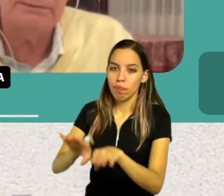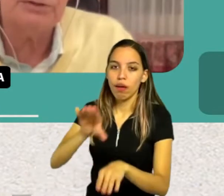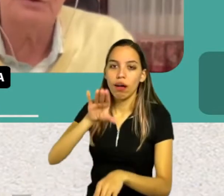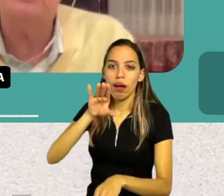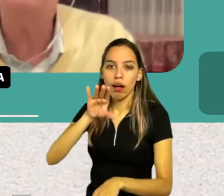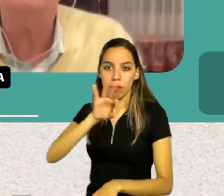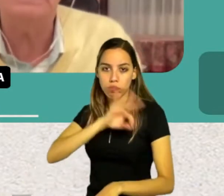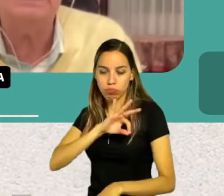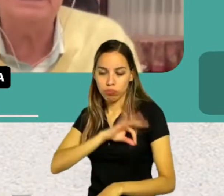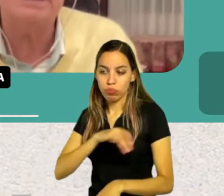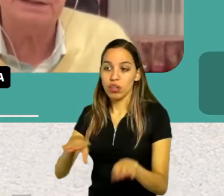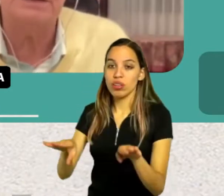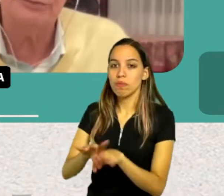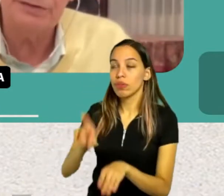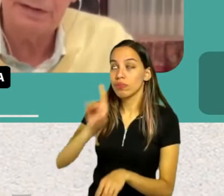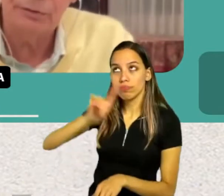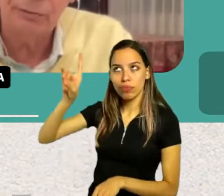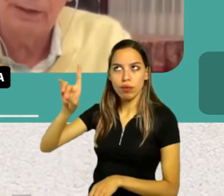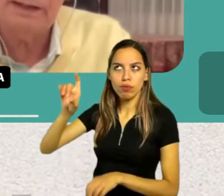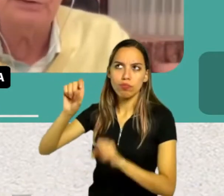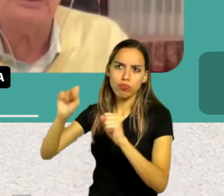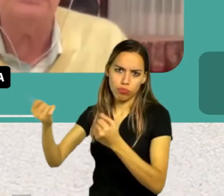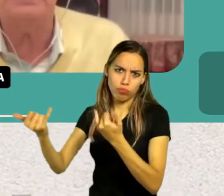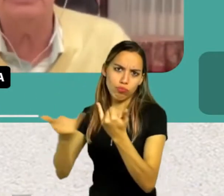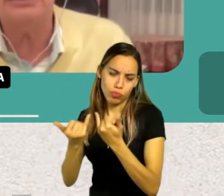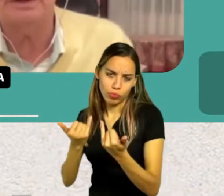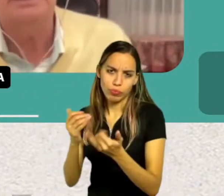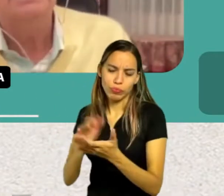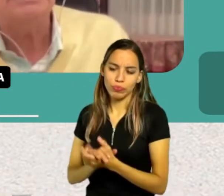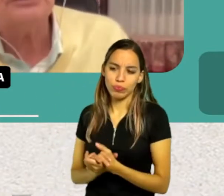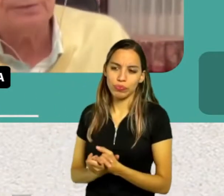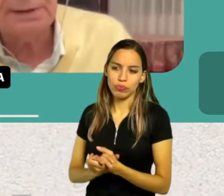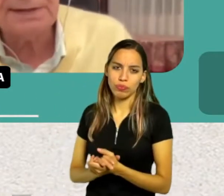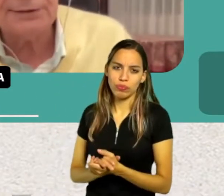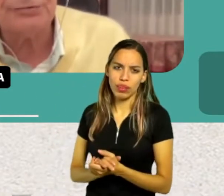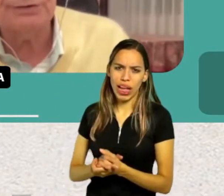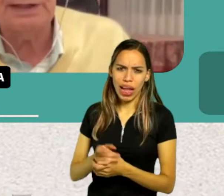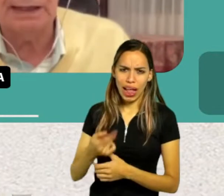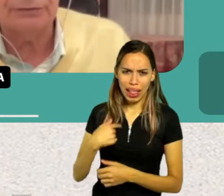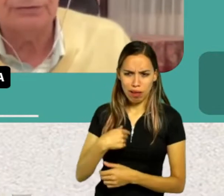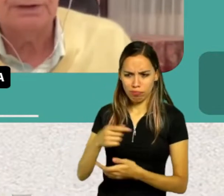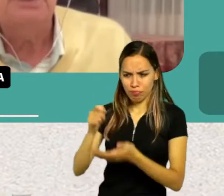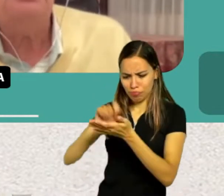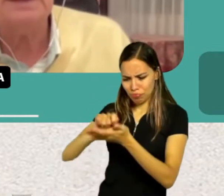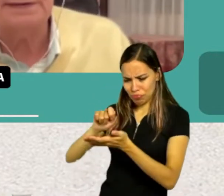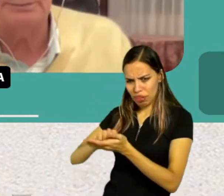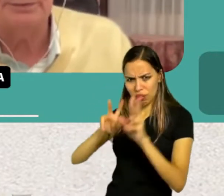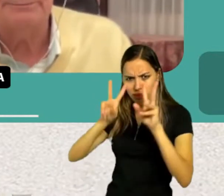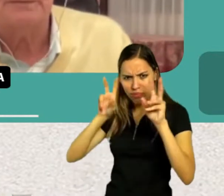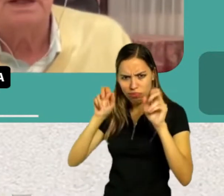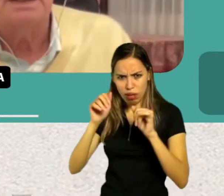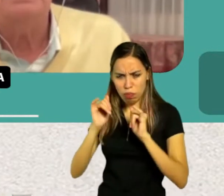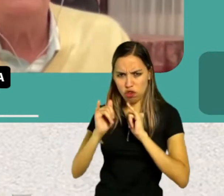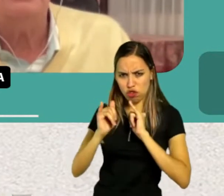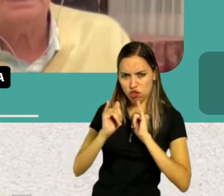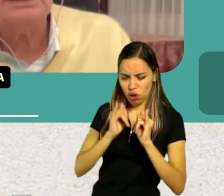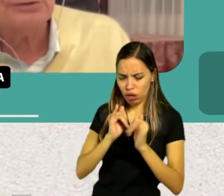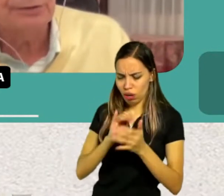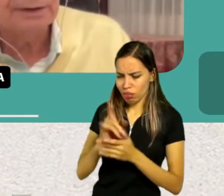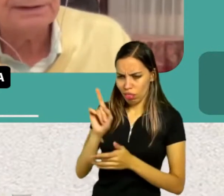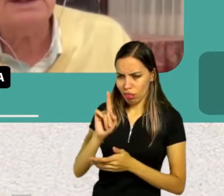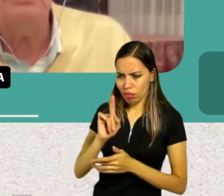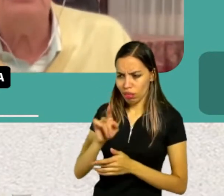não é uma história jornalística. Estou dizendo como é que eles contavam a história. Mas eu tomei certos cuidados. Por exemplo,